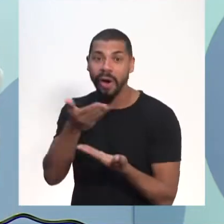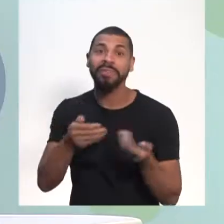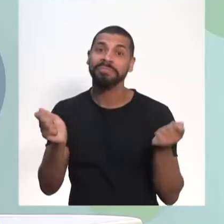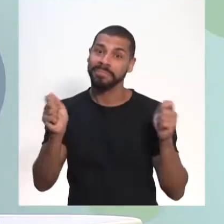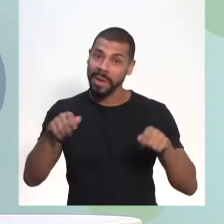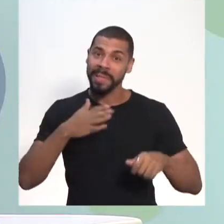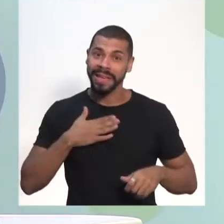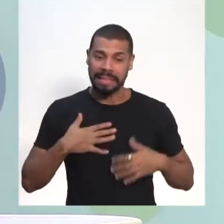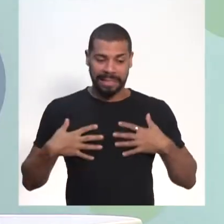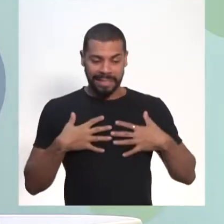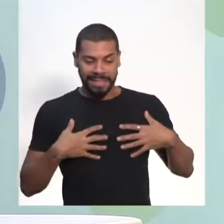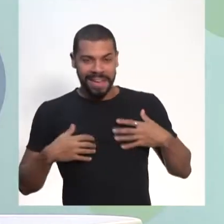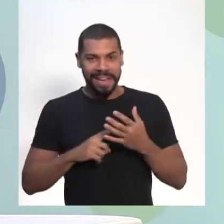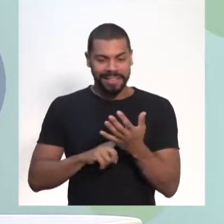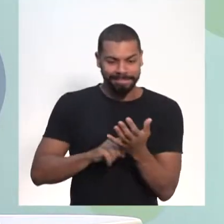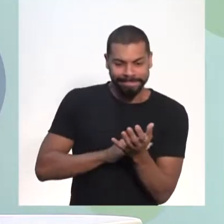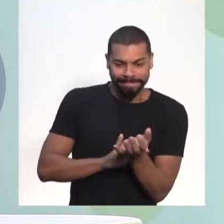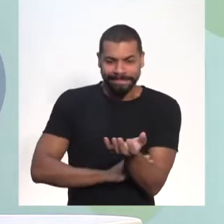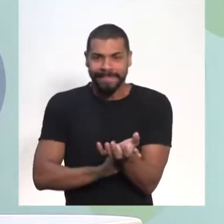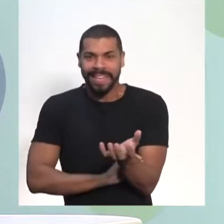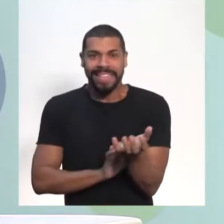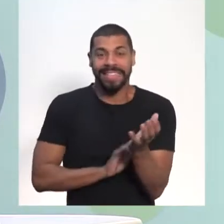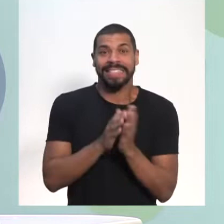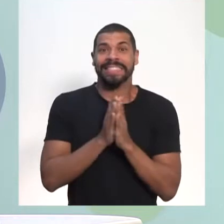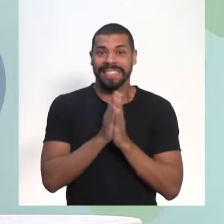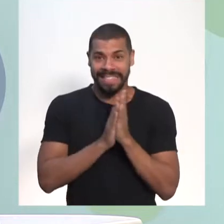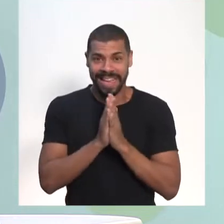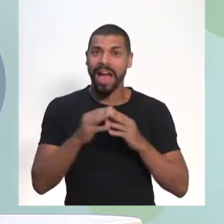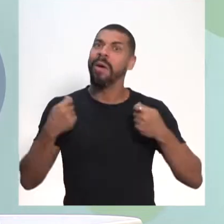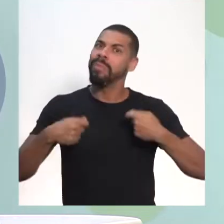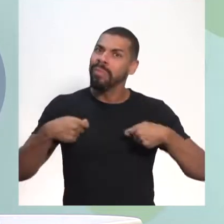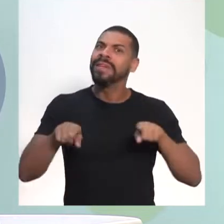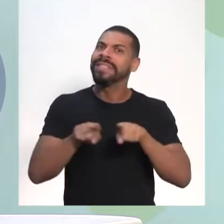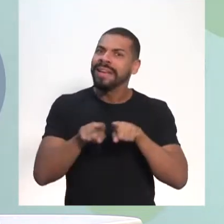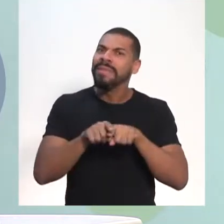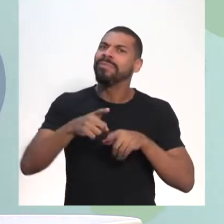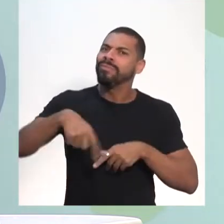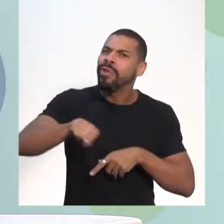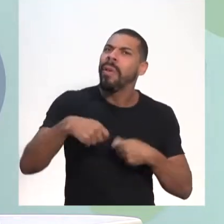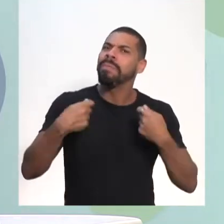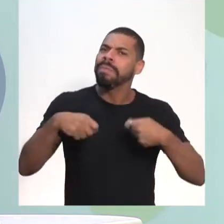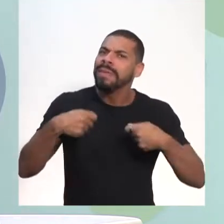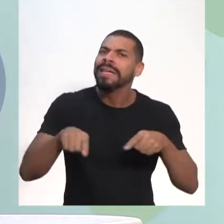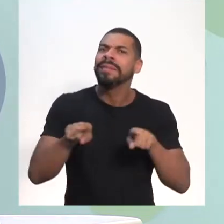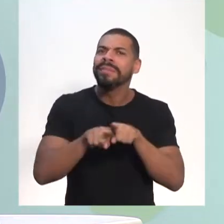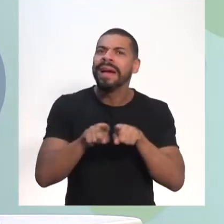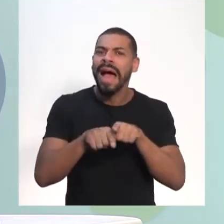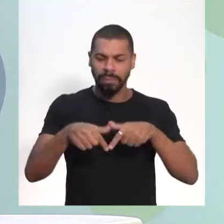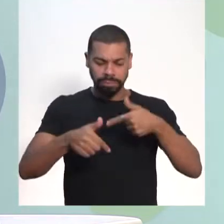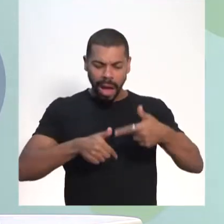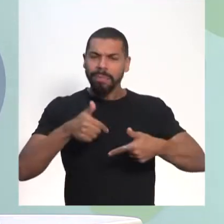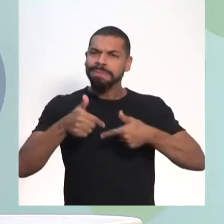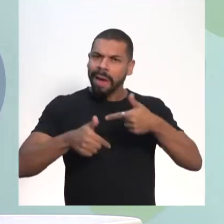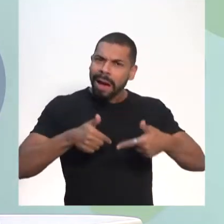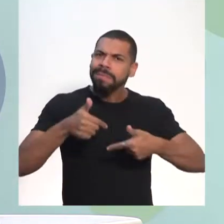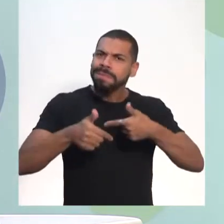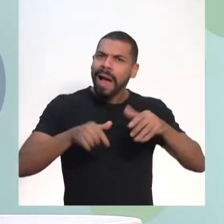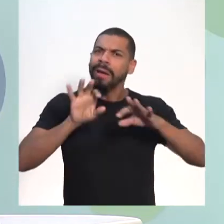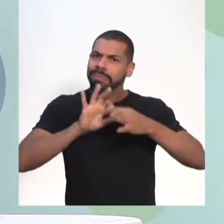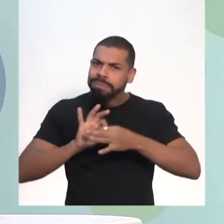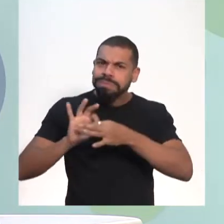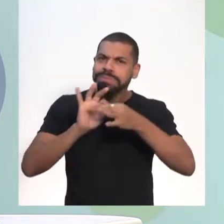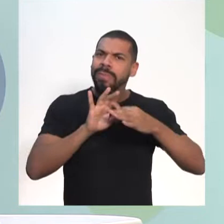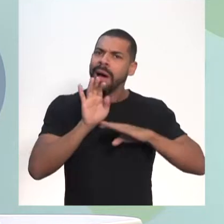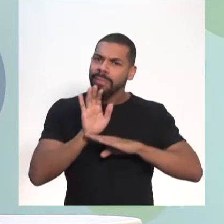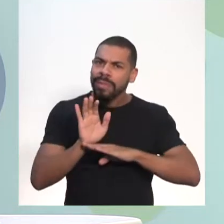por ansiedade, nós também ficamos preocupados, então nós temos que nos auxiliar, nós temos que trabalhar de maneira colaborativa